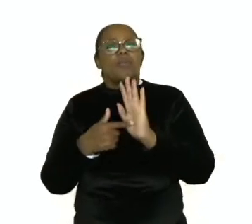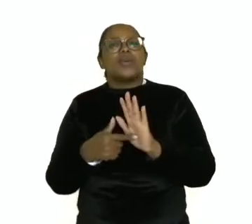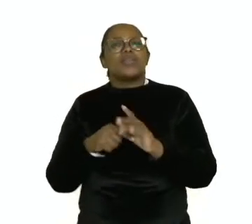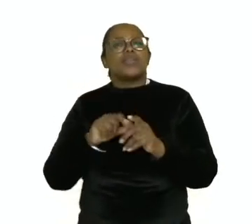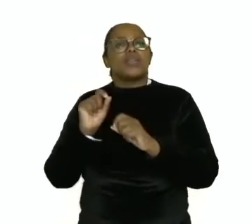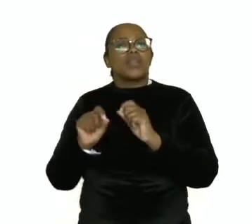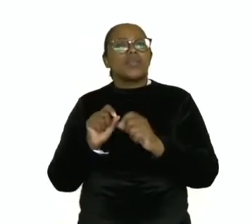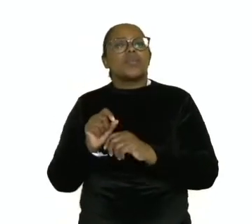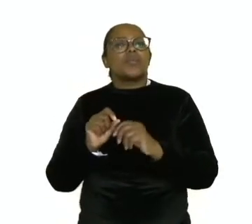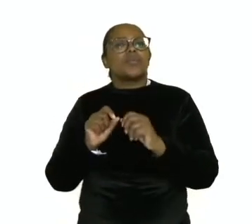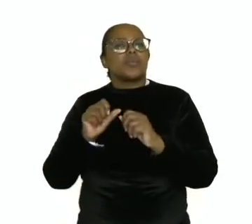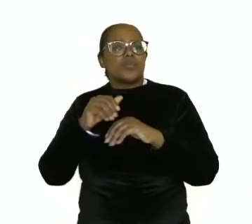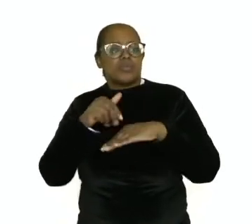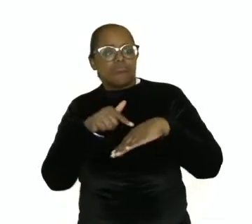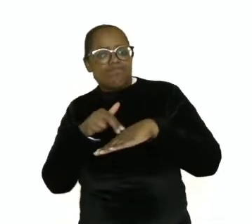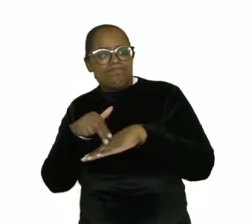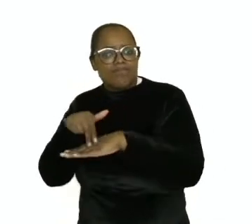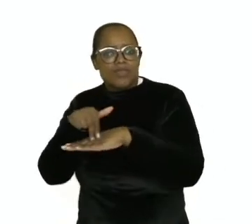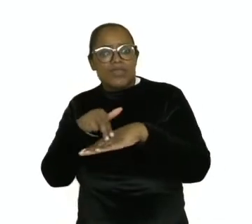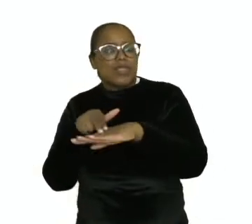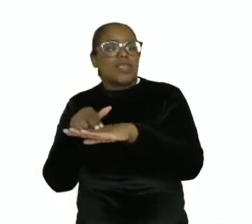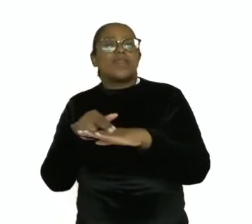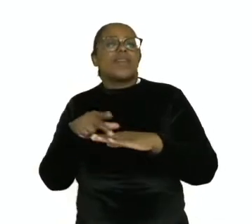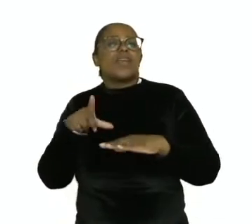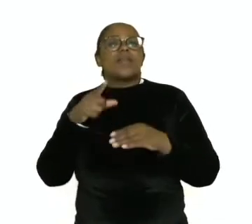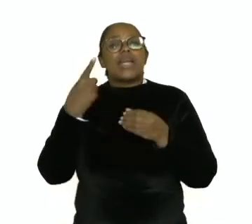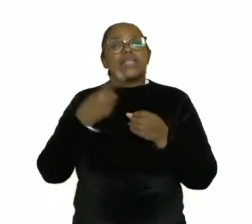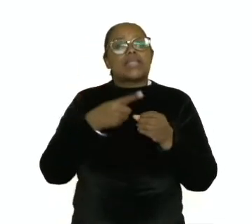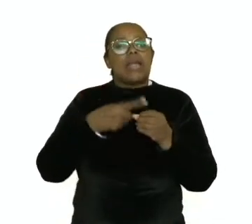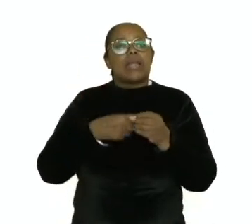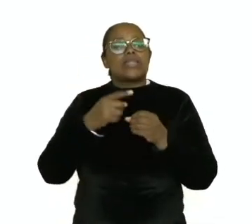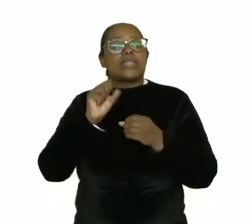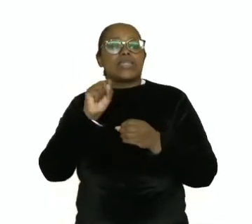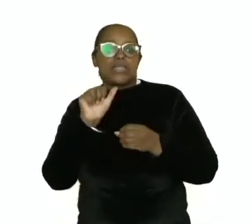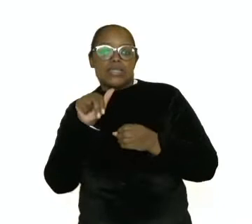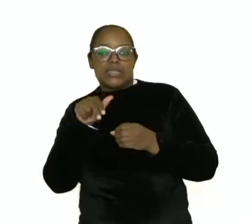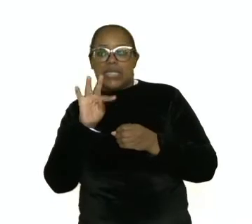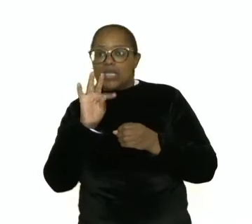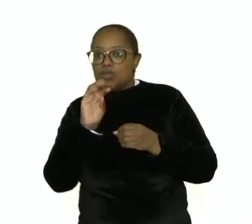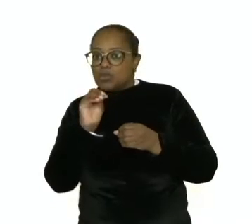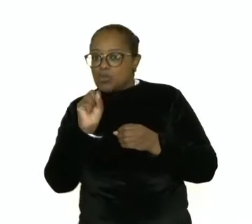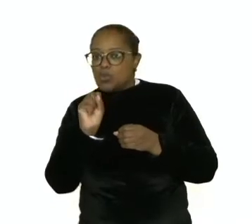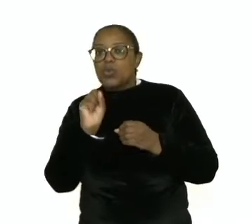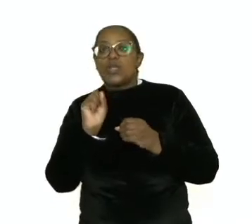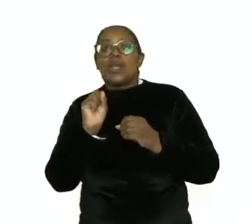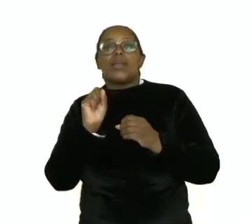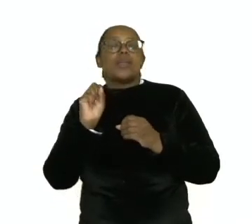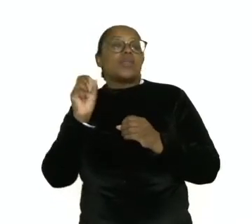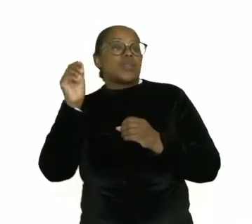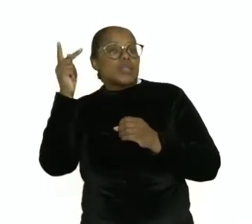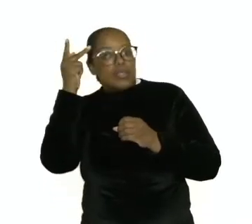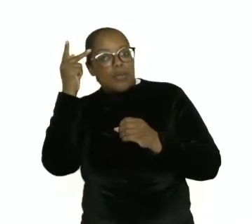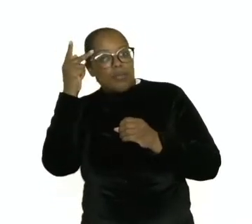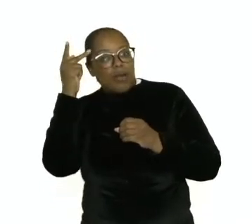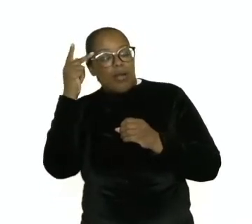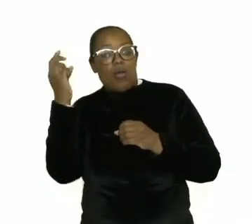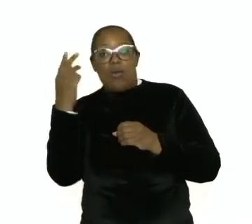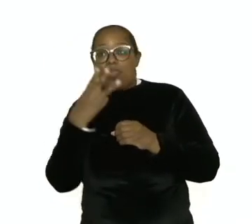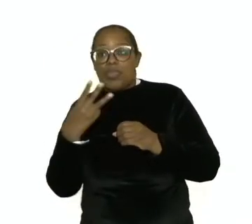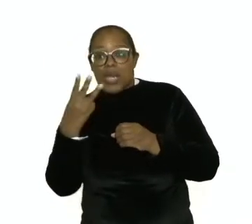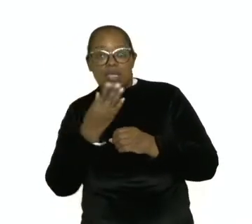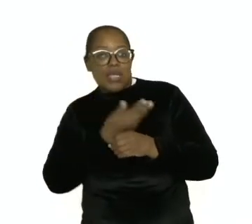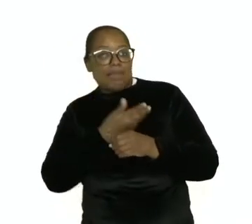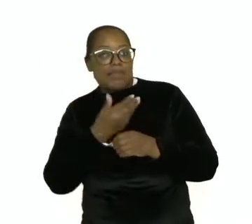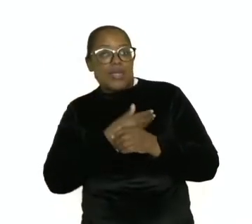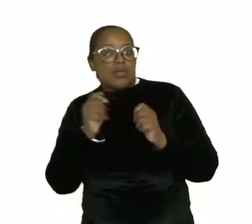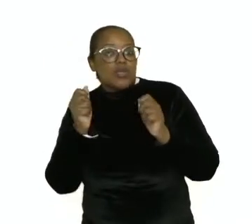ser praticado na cidade de Santos, quando 3 amigos criaram em 1938 uma prancha de madeira